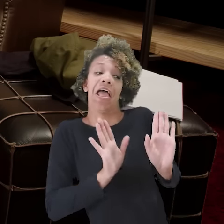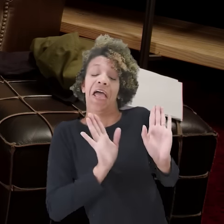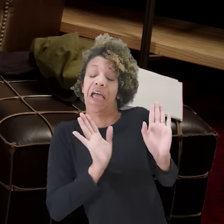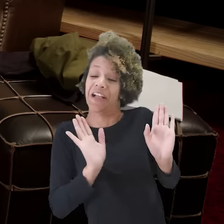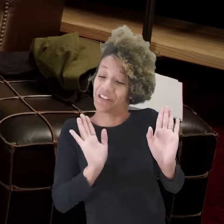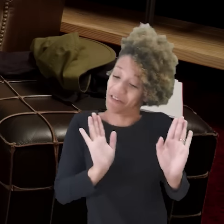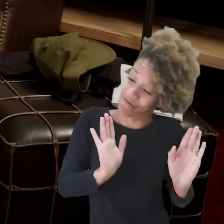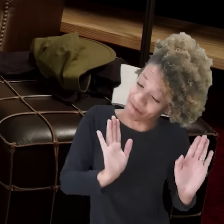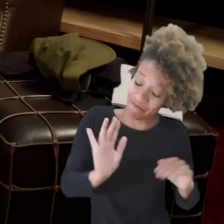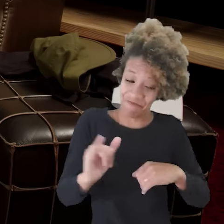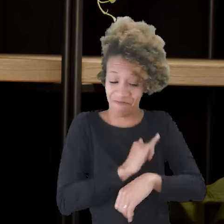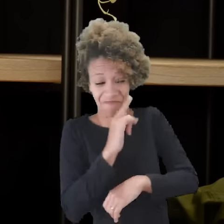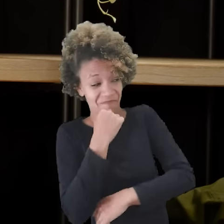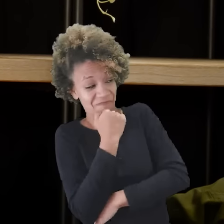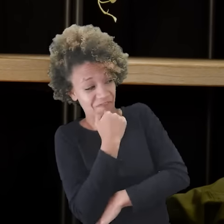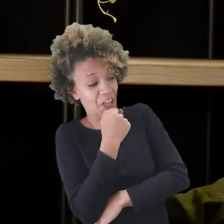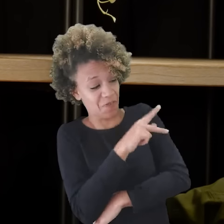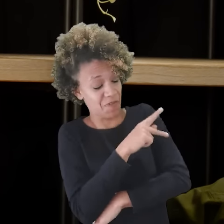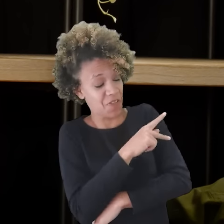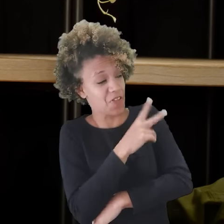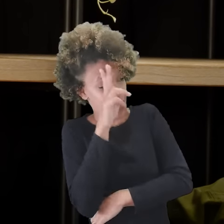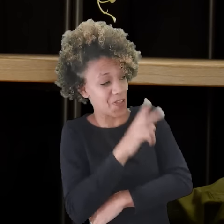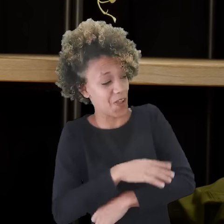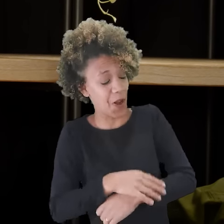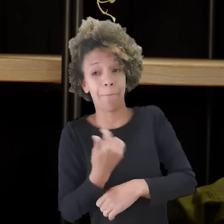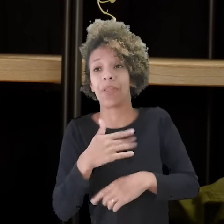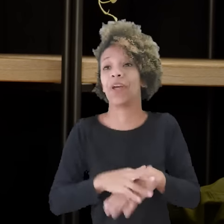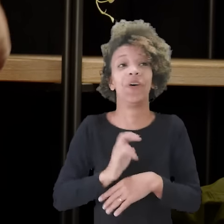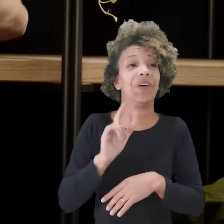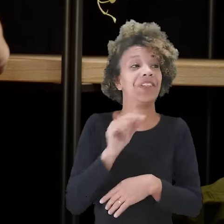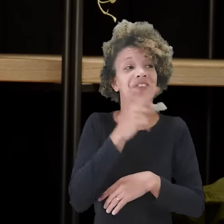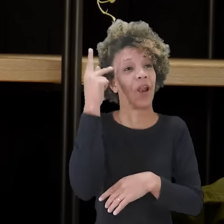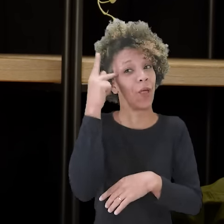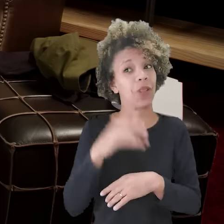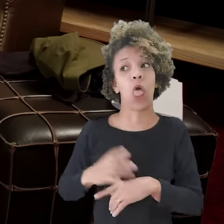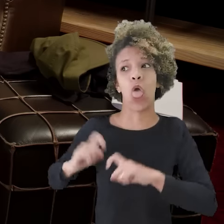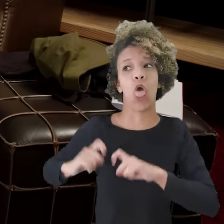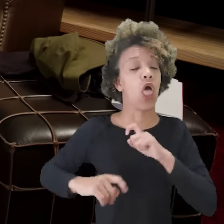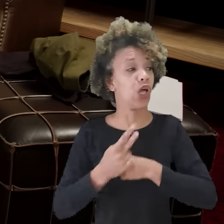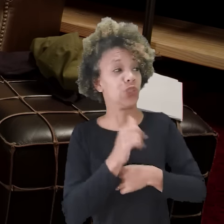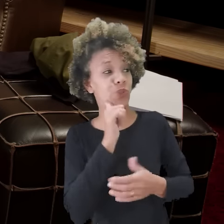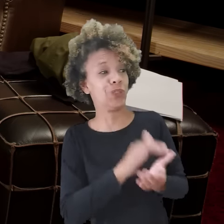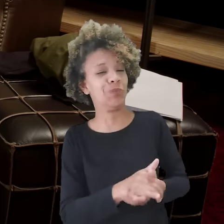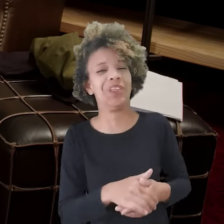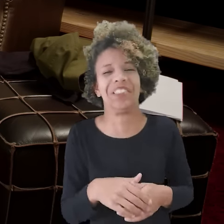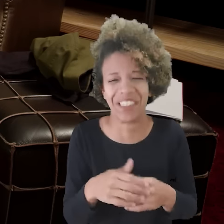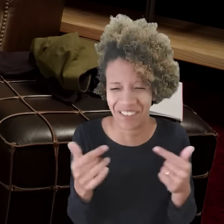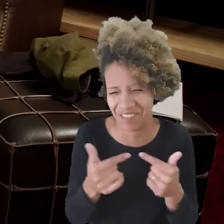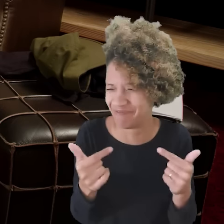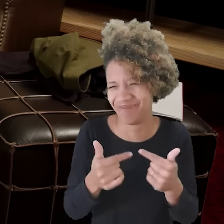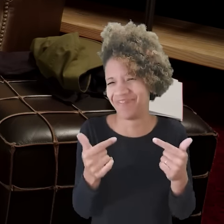ha ha agora será que é sobre você essa piada e o Rodrigo falar fazer show eu tô comendo sua mina